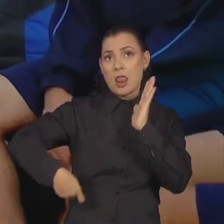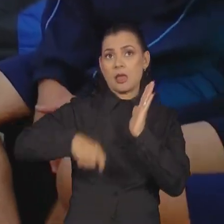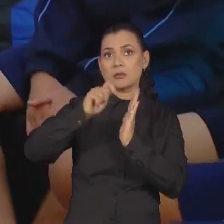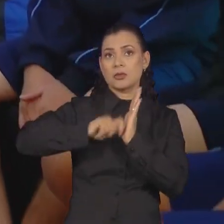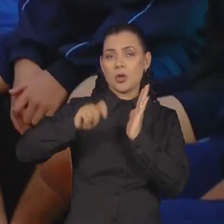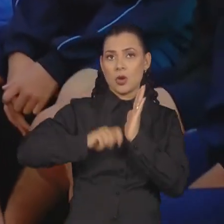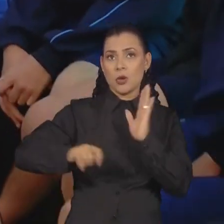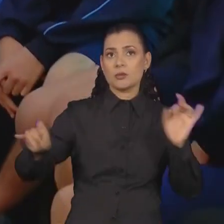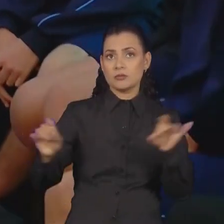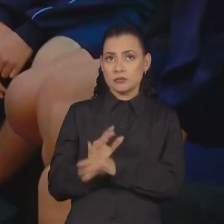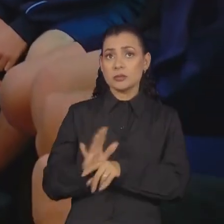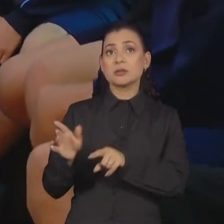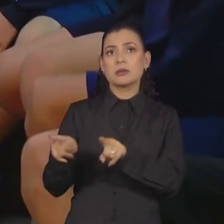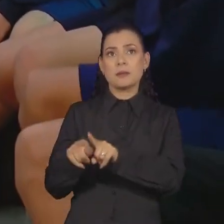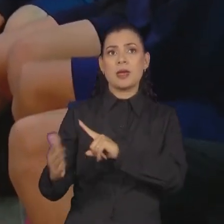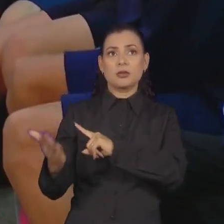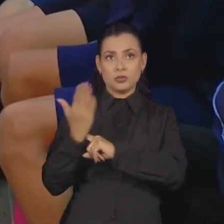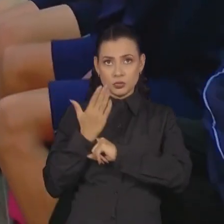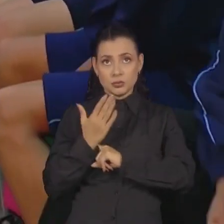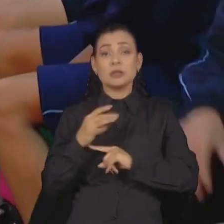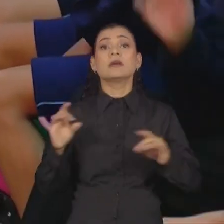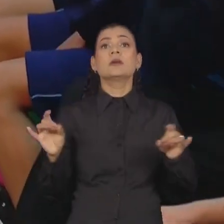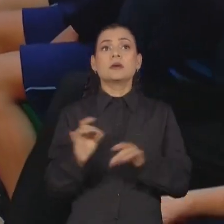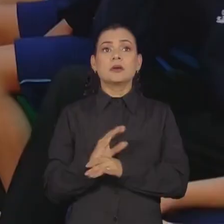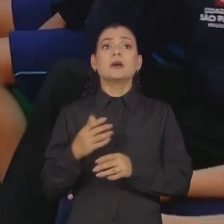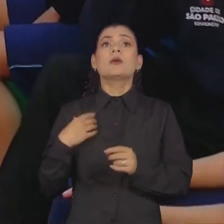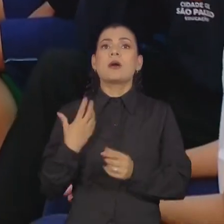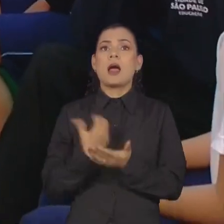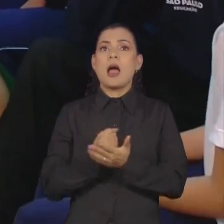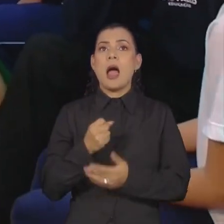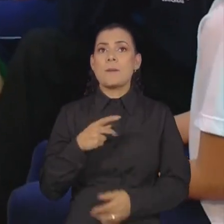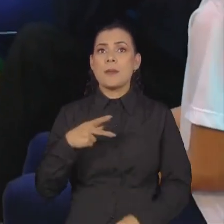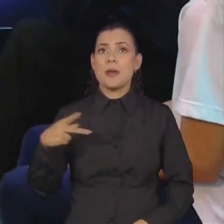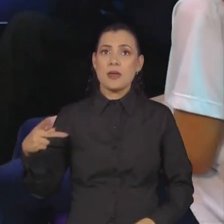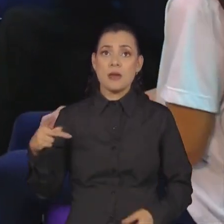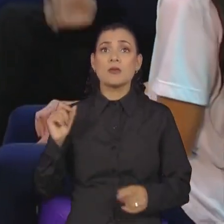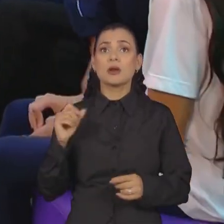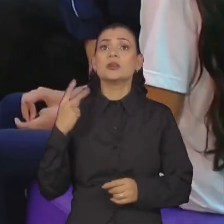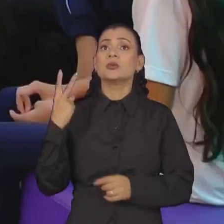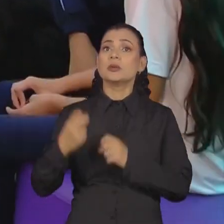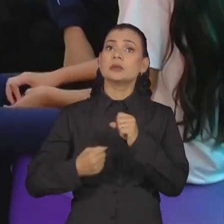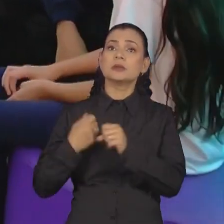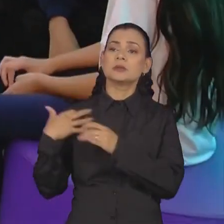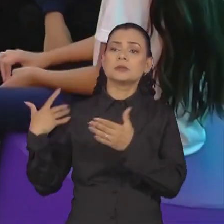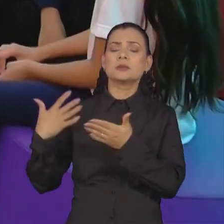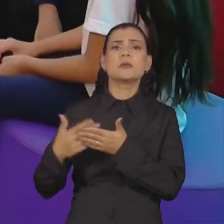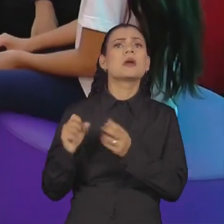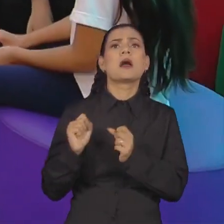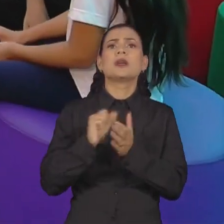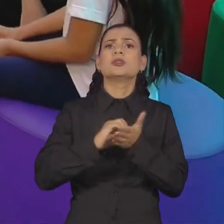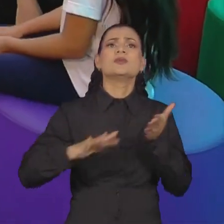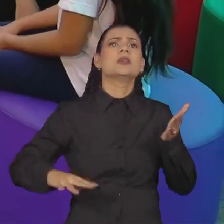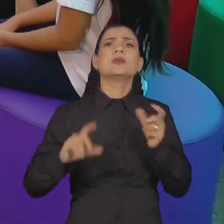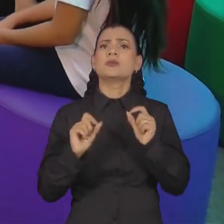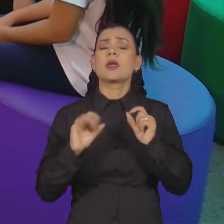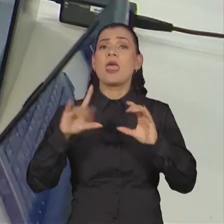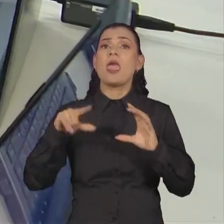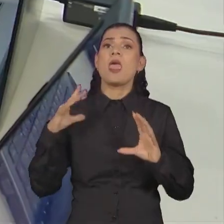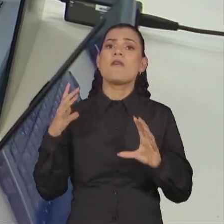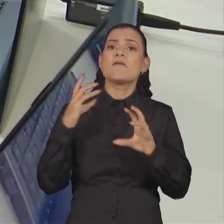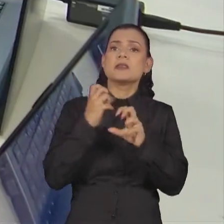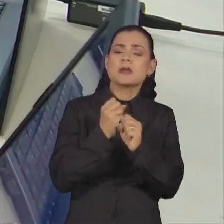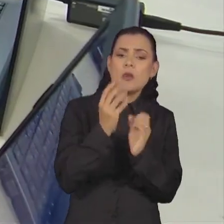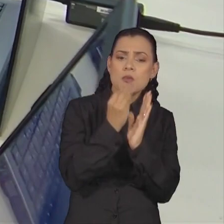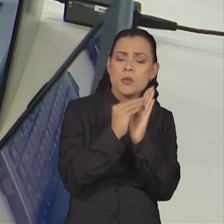pós-atividades. A gente vai hoje trabalhar com um aplicativo chamado Kahoot, com o 2º ano, O objetivo dessa atividade é fazer uma revisão